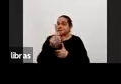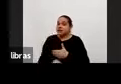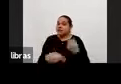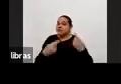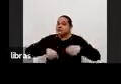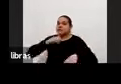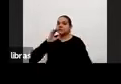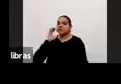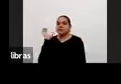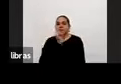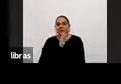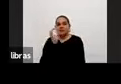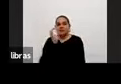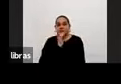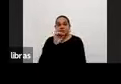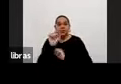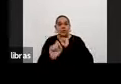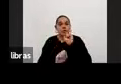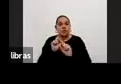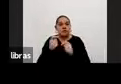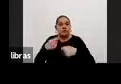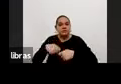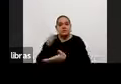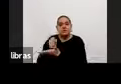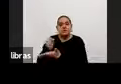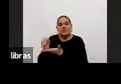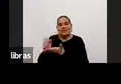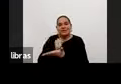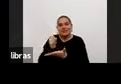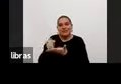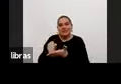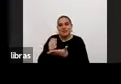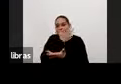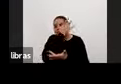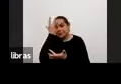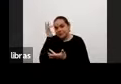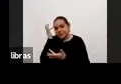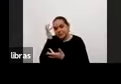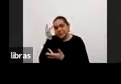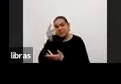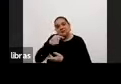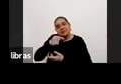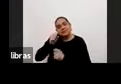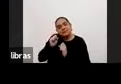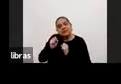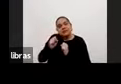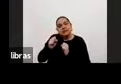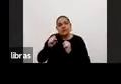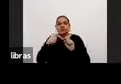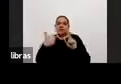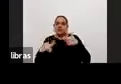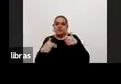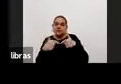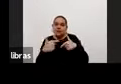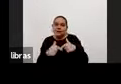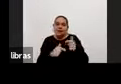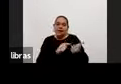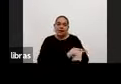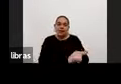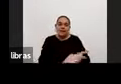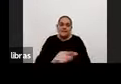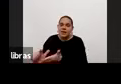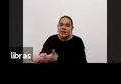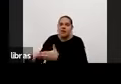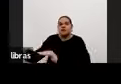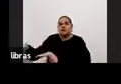emergencial, contratariam pessoas para realizar serviços de limpeza de rua,